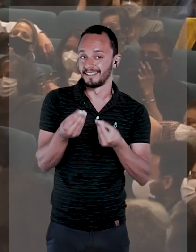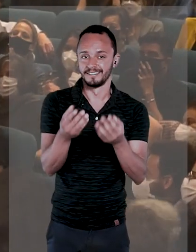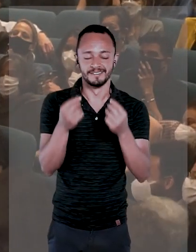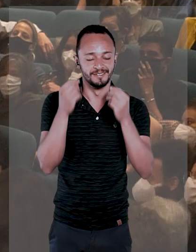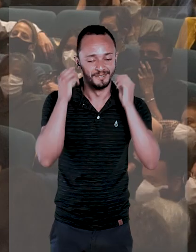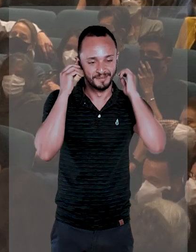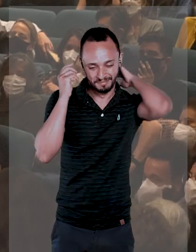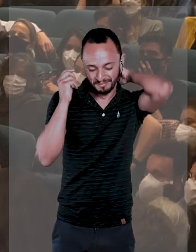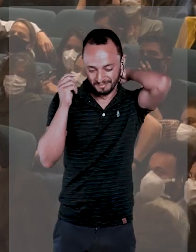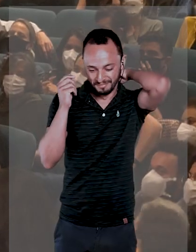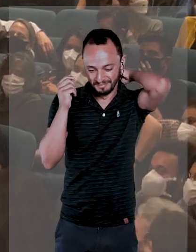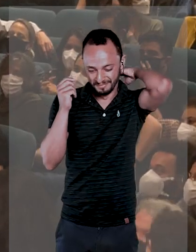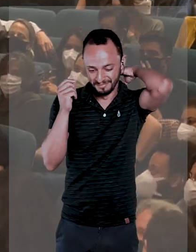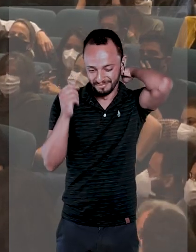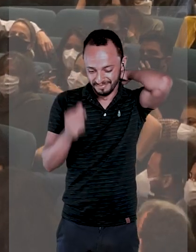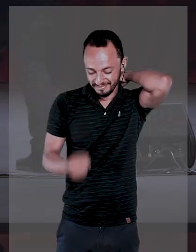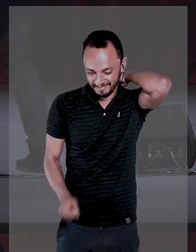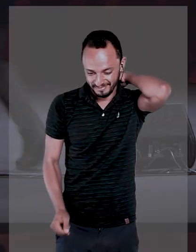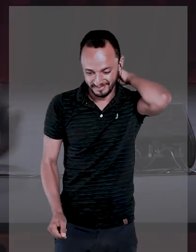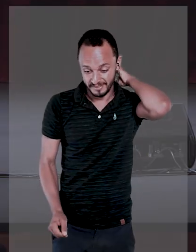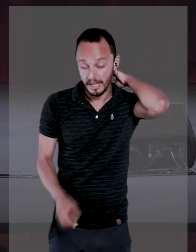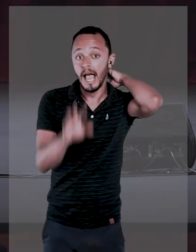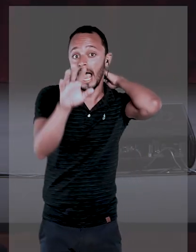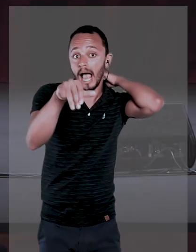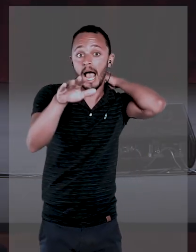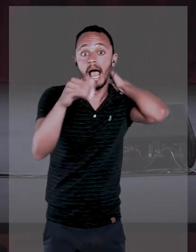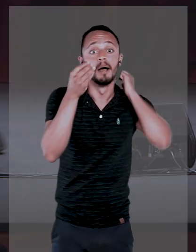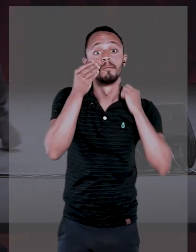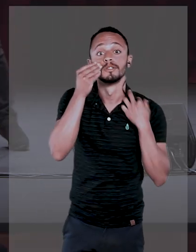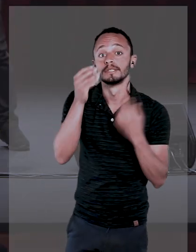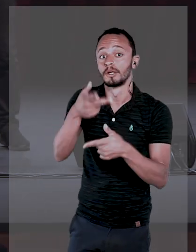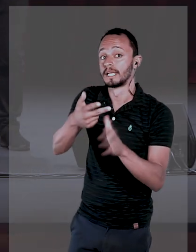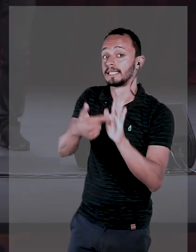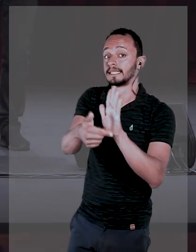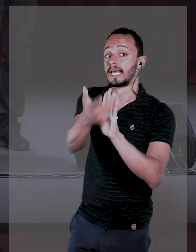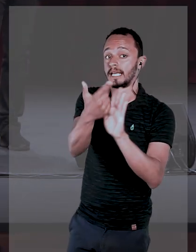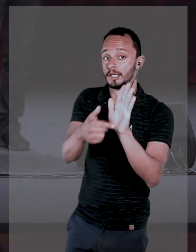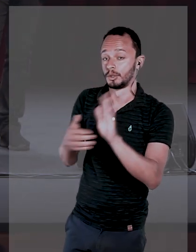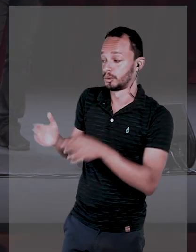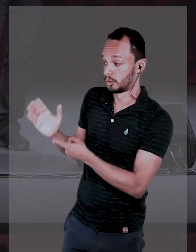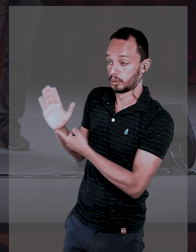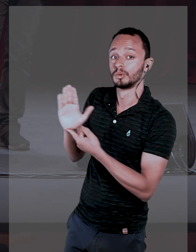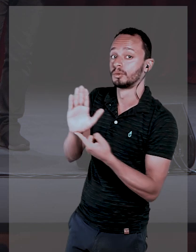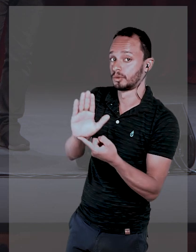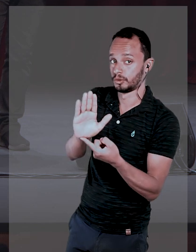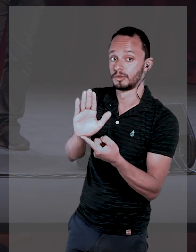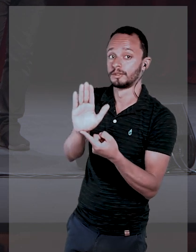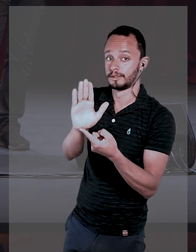aí para o merecia. pessoal ver. Como? Mostra um desenho para o pessoal ver. Os desenhos...